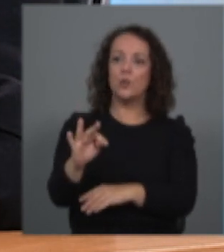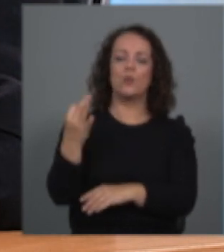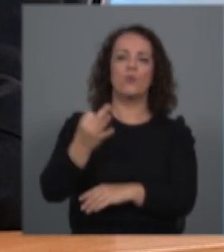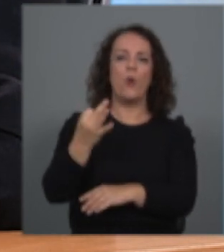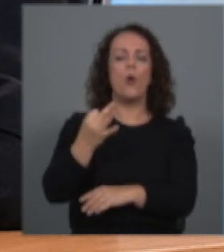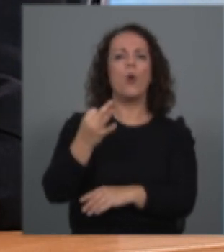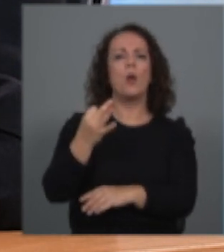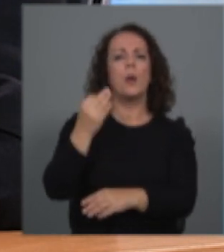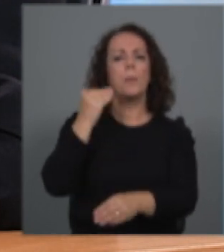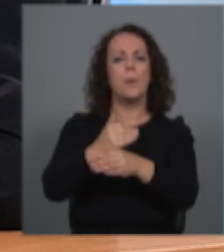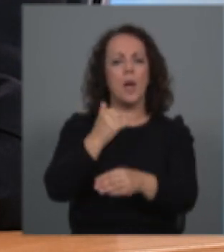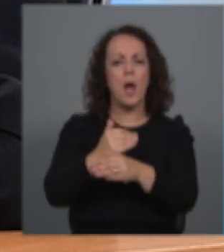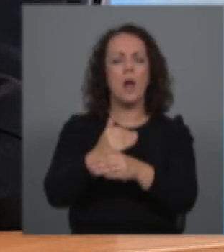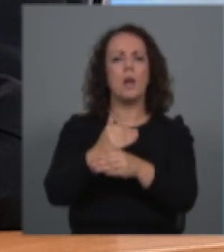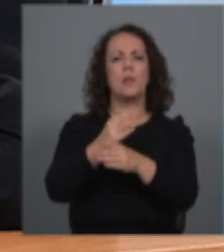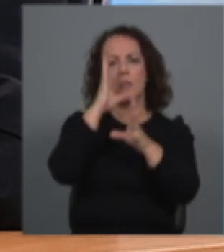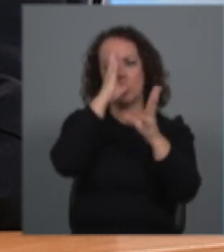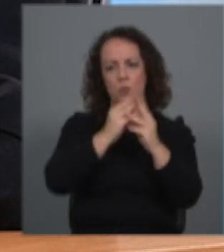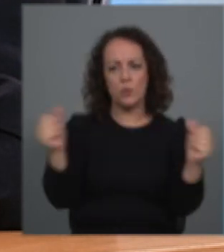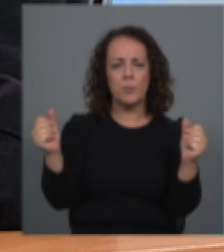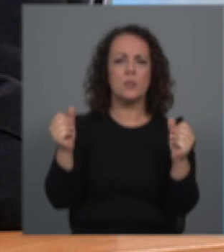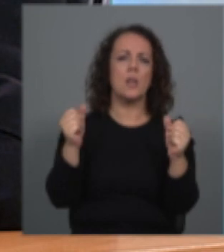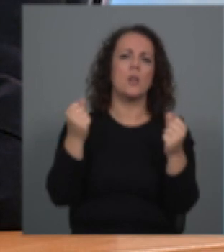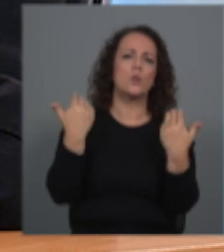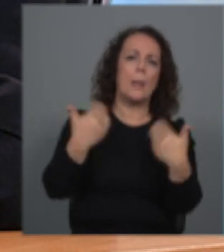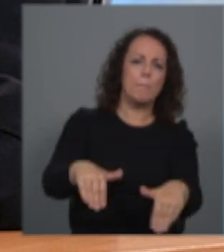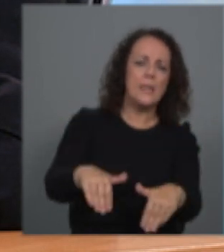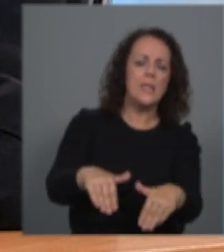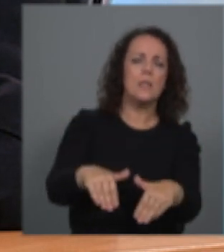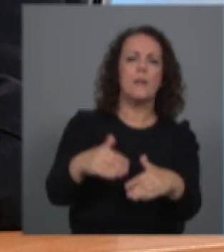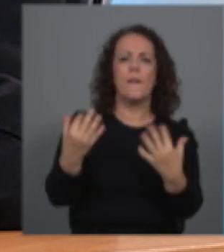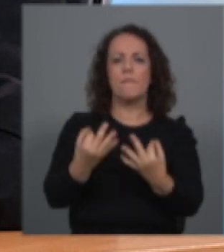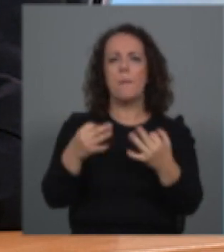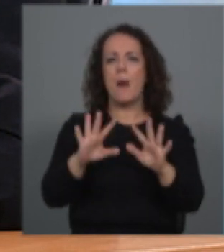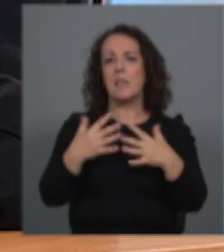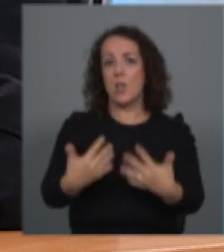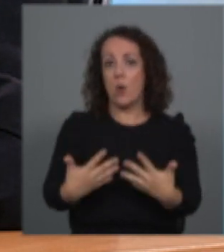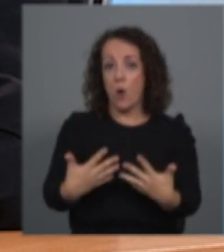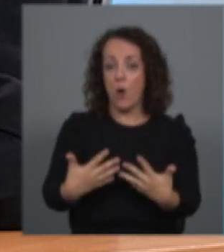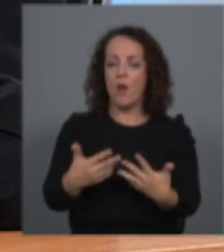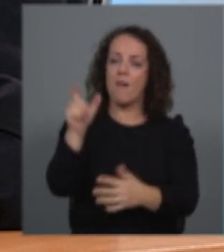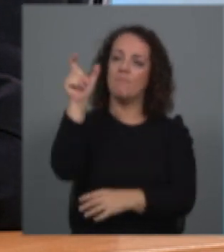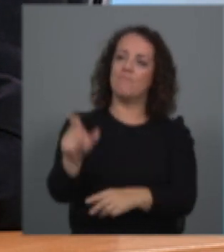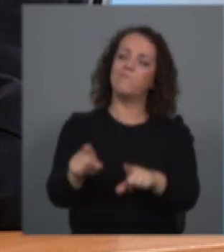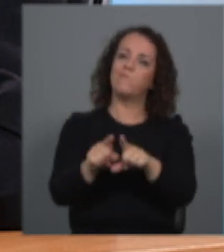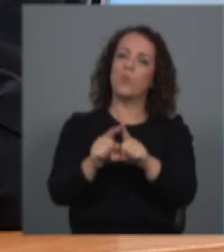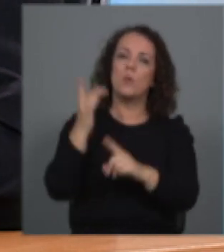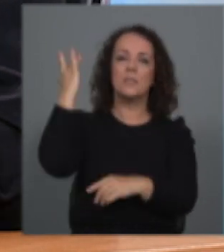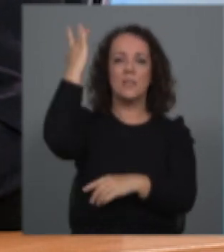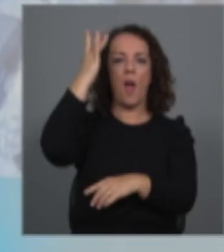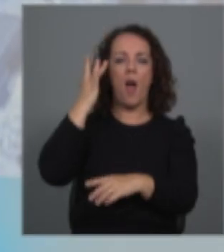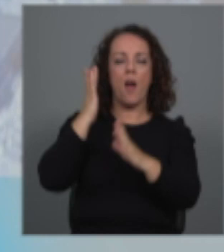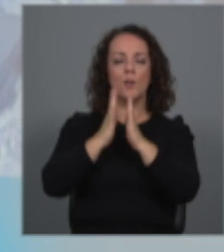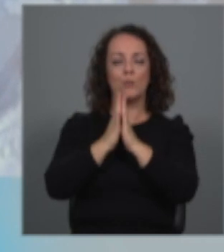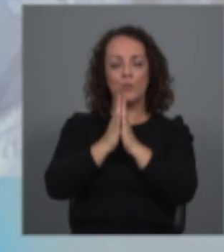todos os limites, os confins, e neste momento é um santo que interpela, que fala a